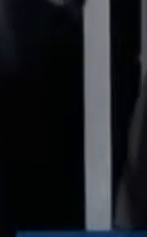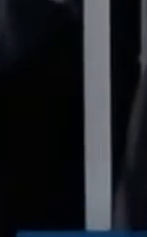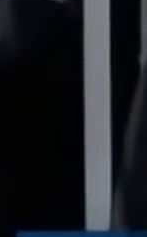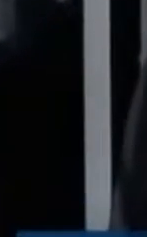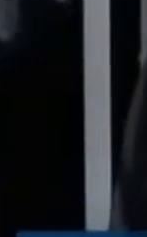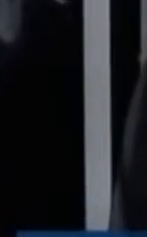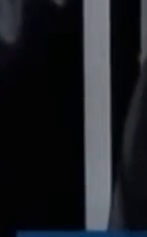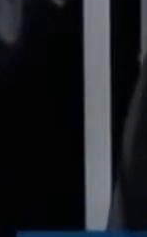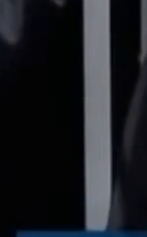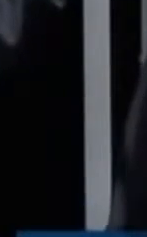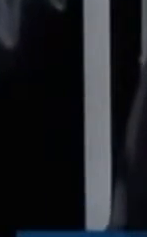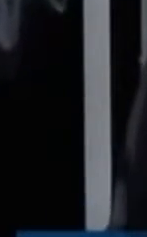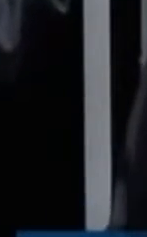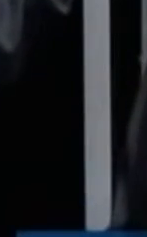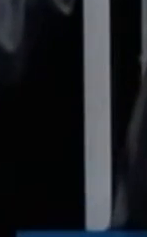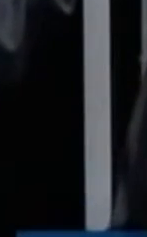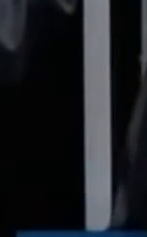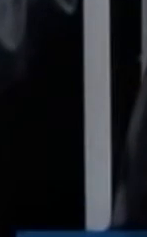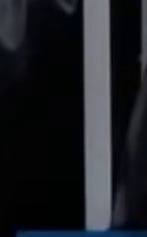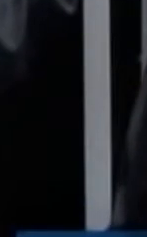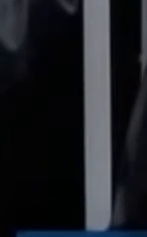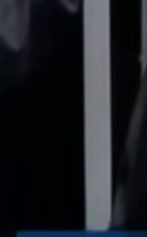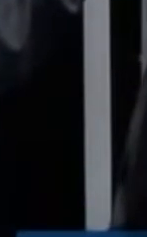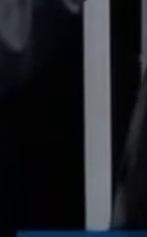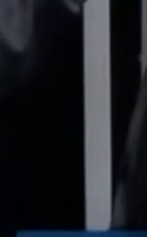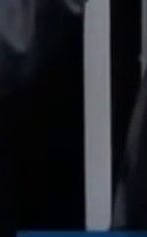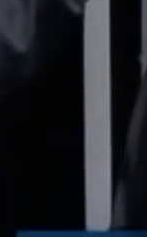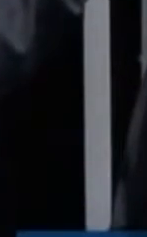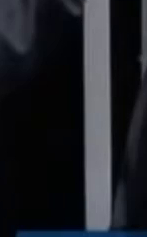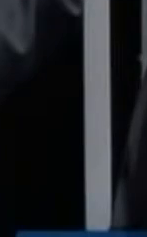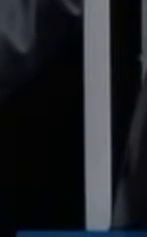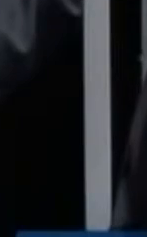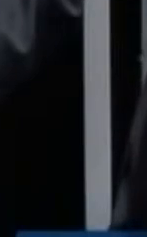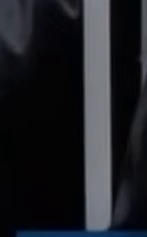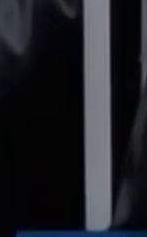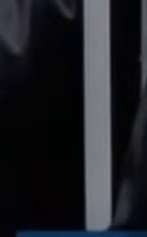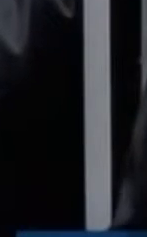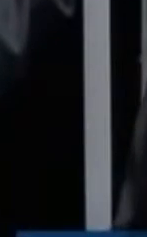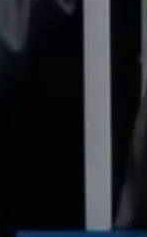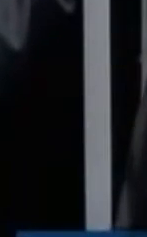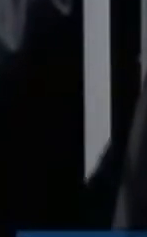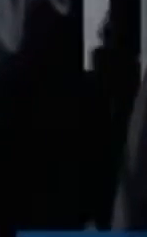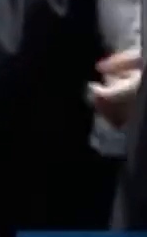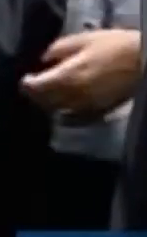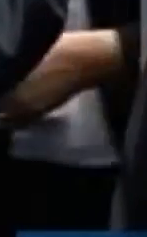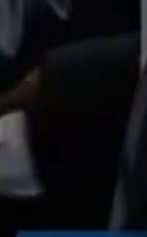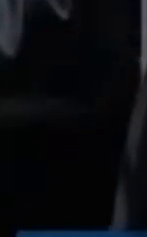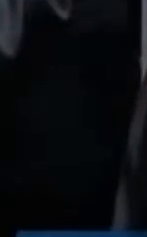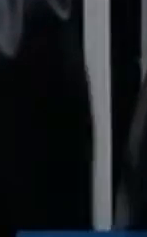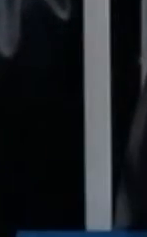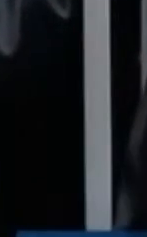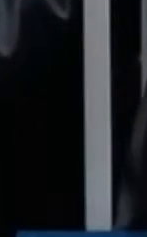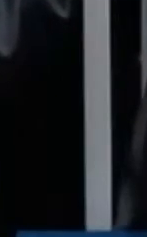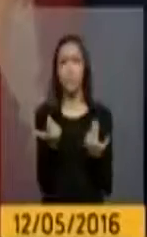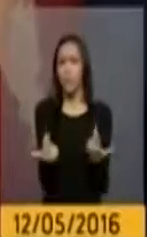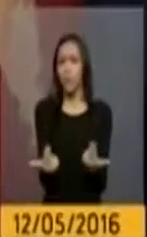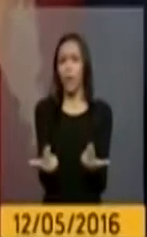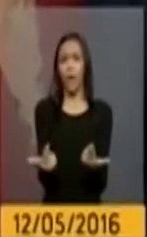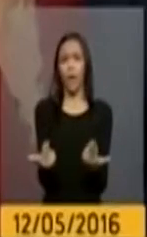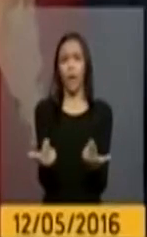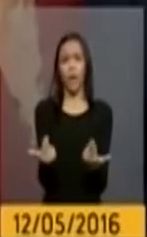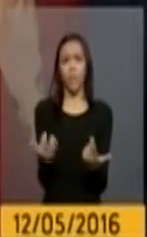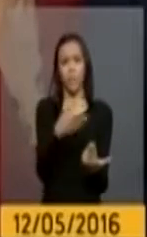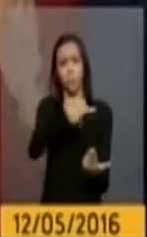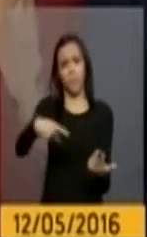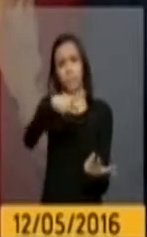o início do processo de impeachment da presidente Dilma Rousseff. Depois do comunicado de afastamento por até 6 meses, Dilma